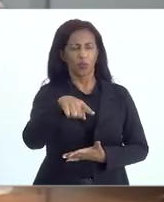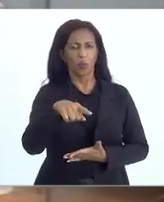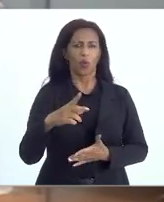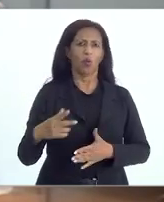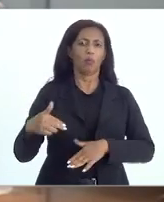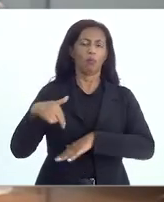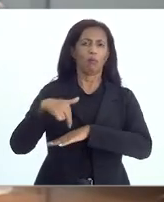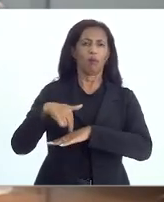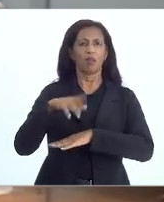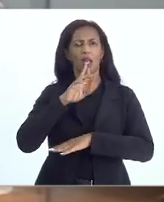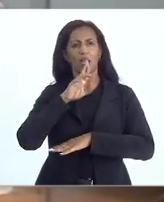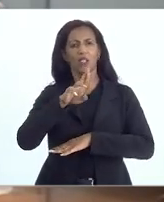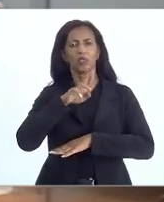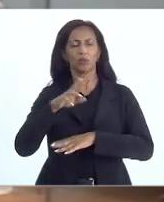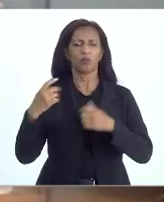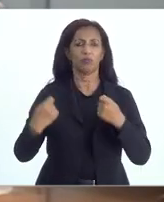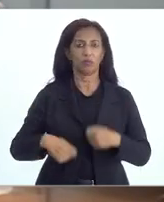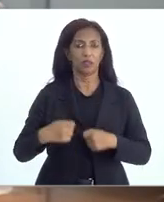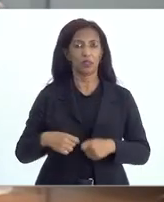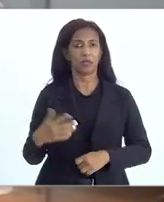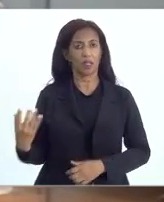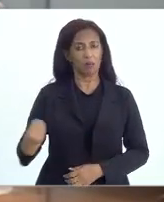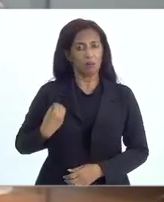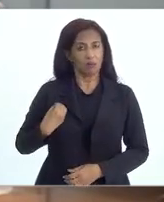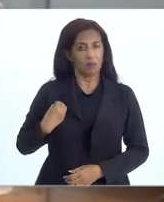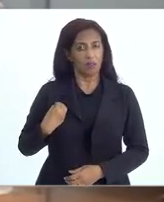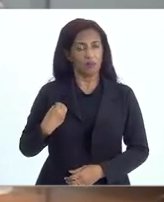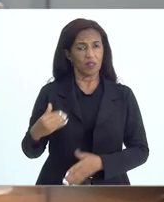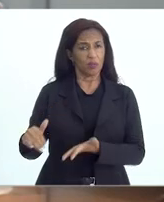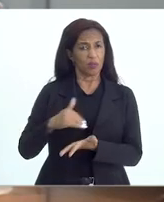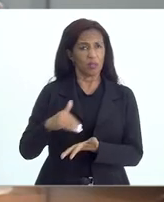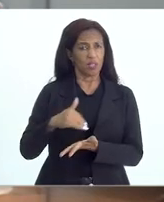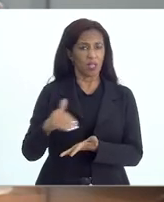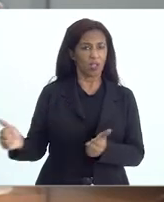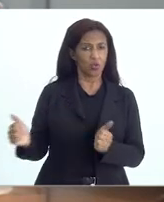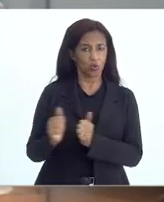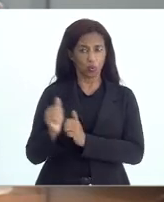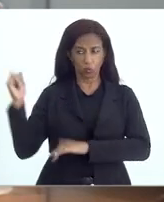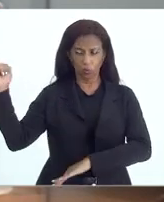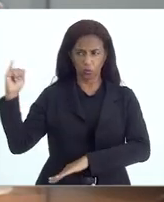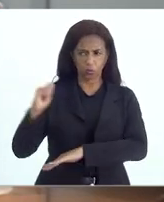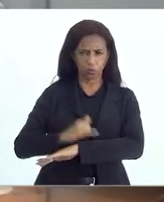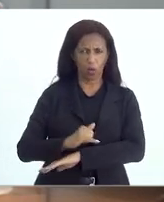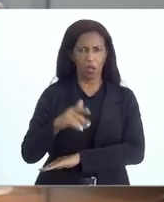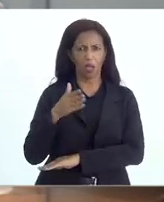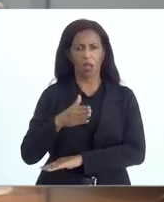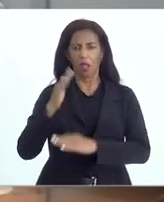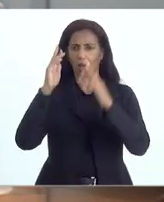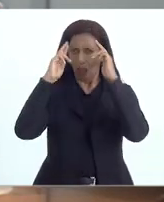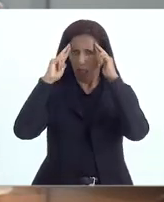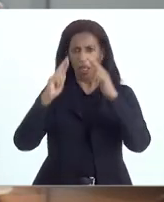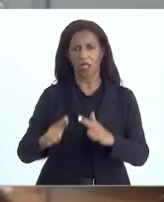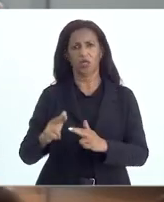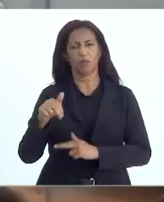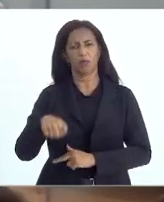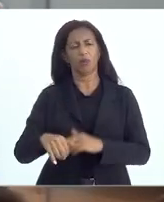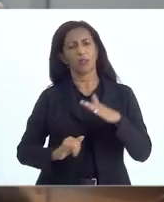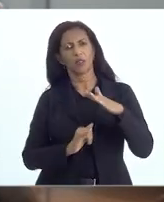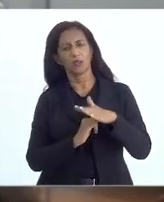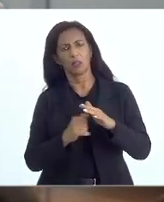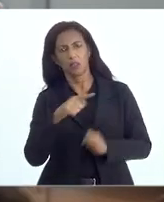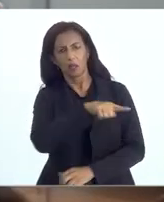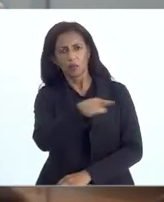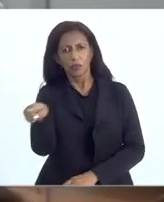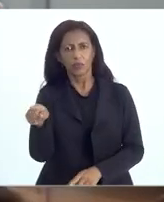respostas e fazer a interação necessária mas a presença do secretário de estado conosco vivo direto do aeroporto de Monte a instituição e